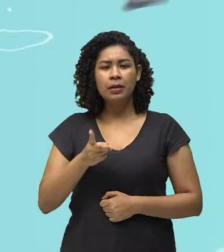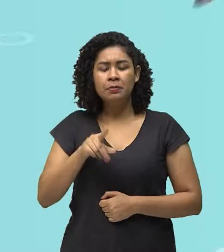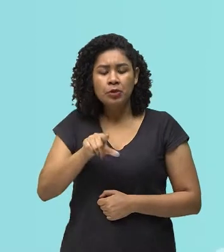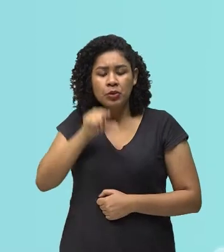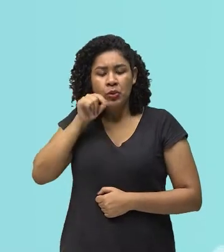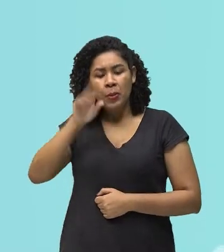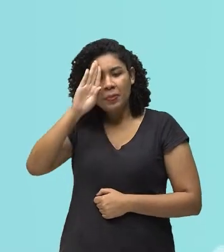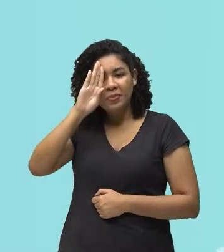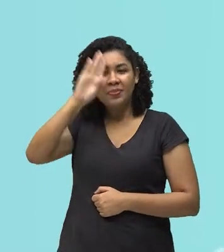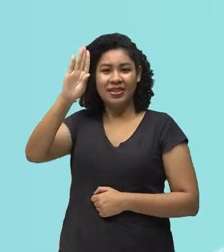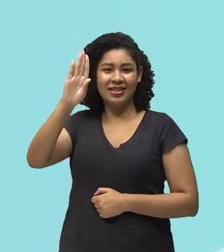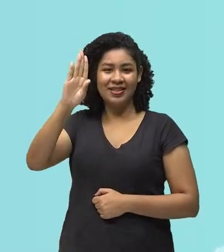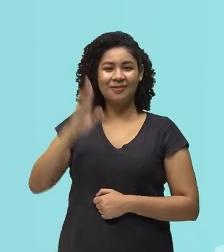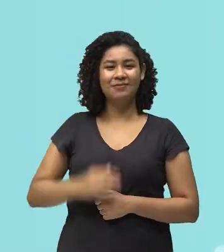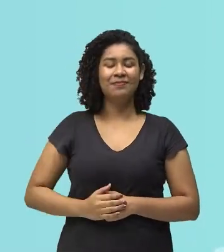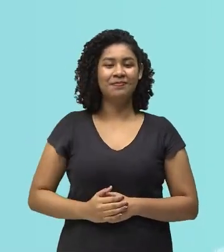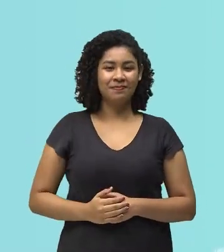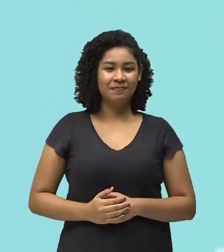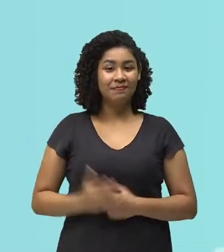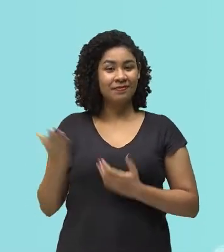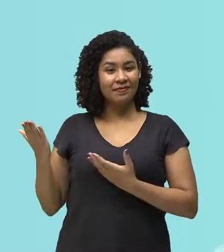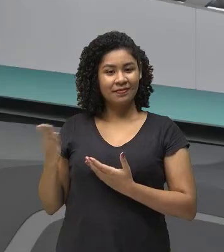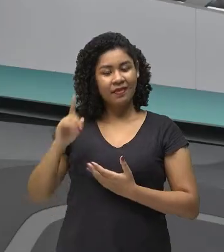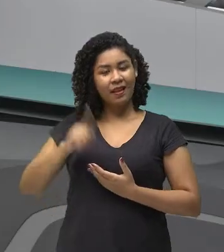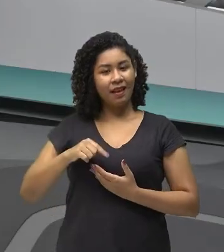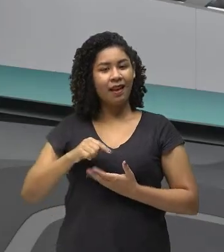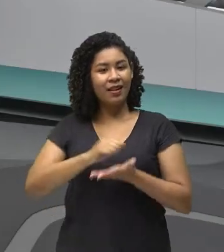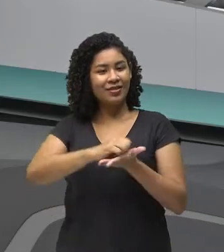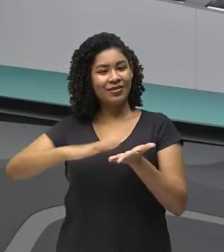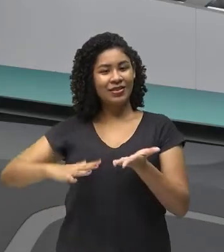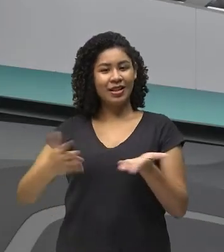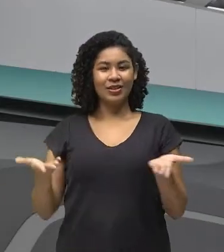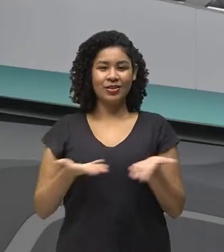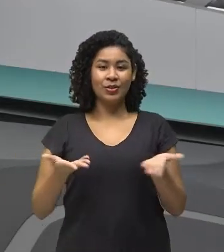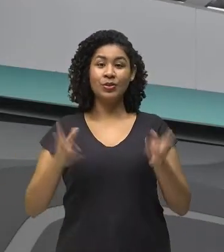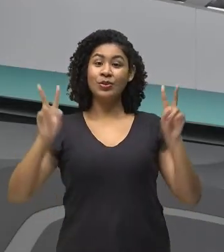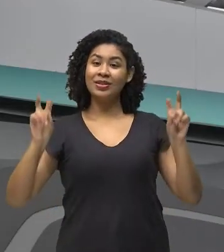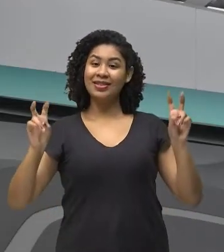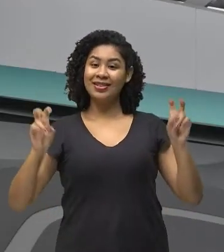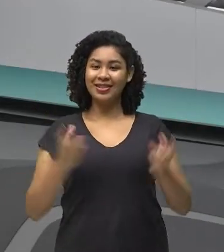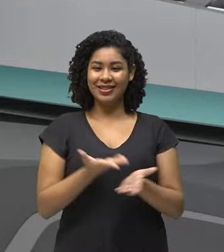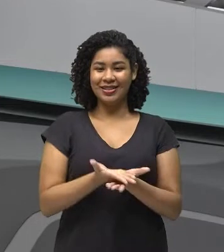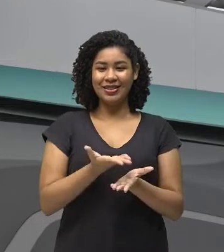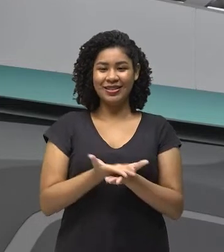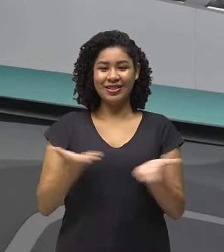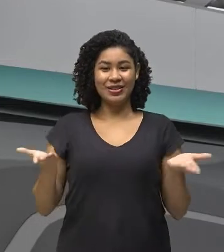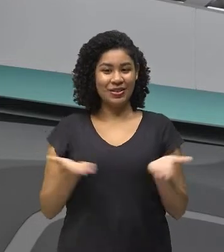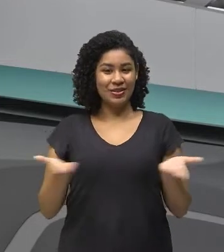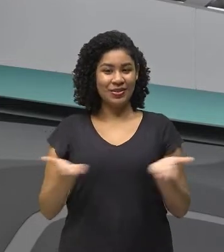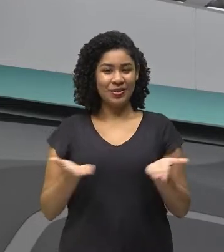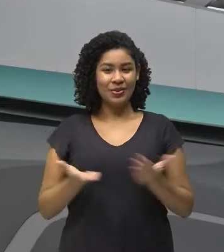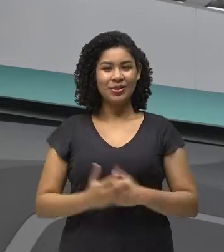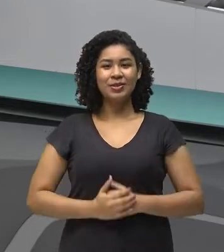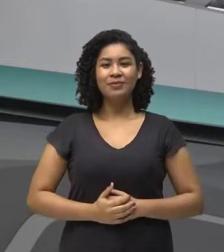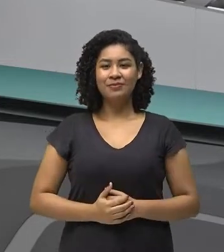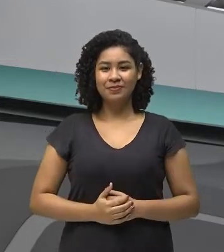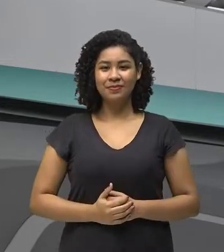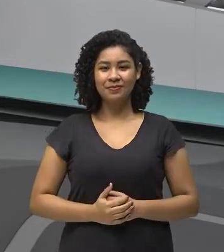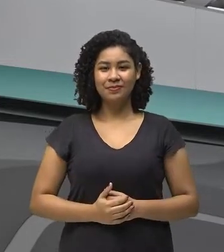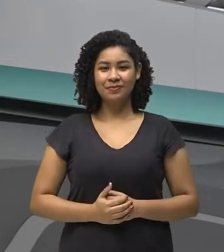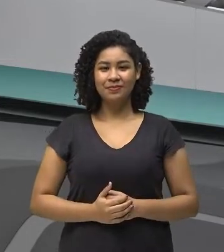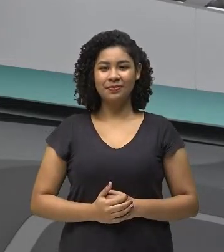Tudo bem? E essa é a nossa atividade de hoje, nosso assunto de hoje, que nós vamos estudar, certo? Que é